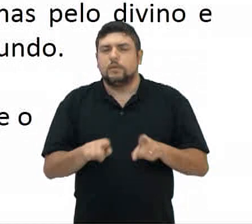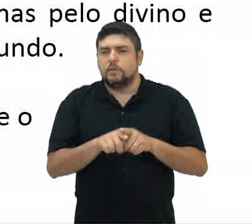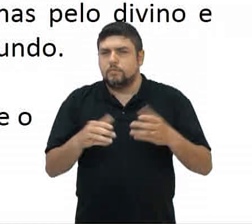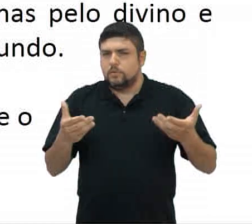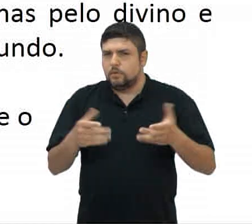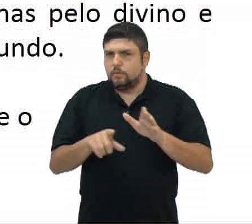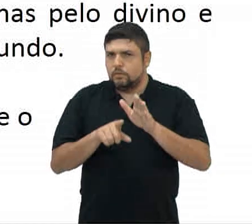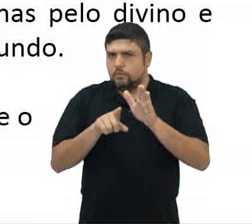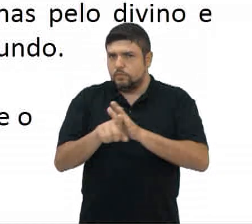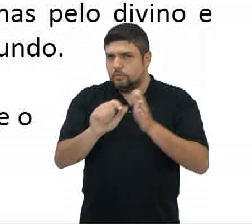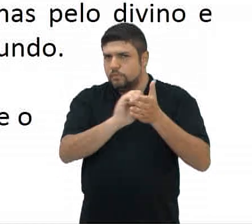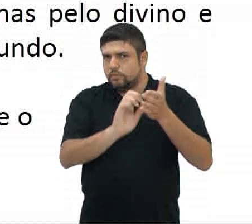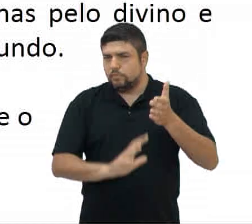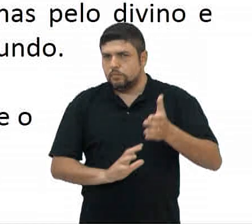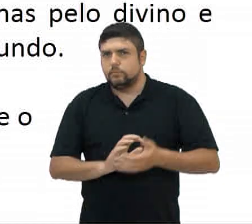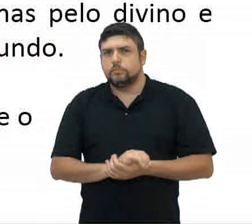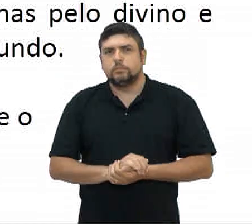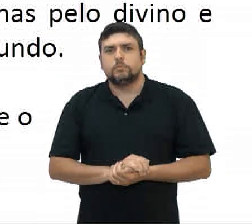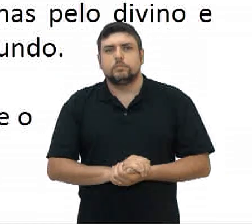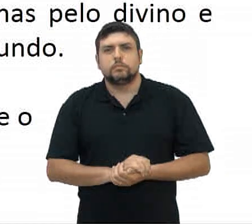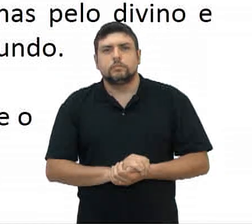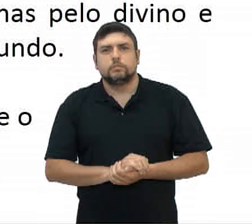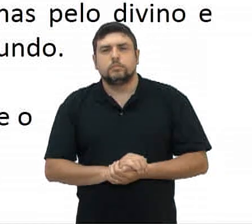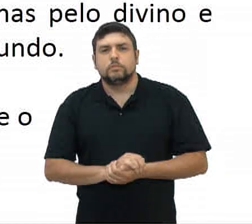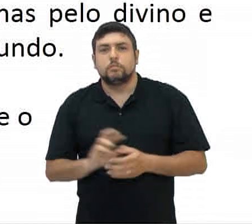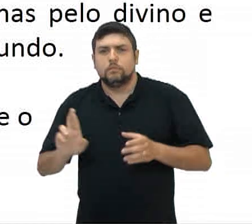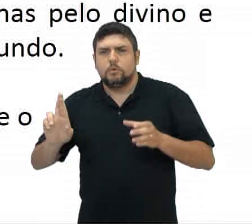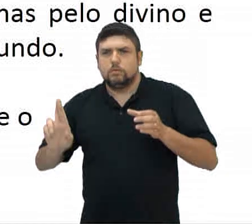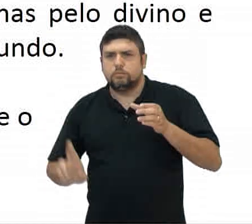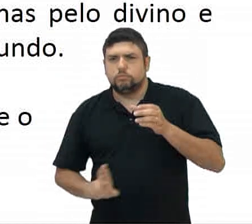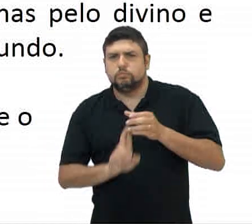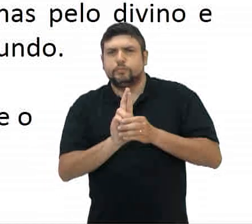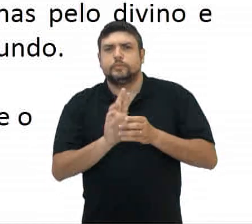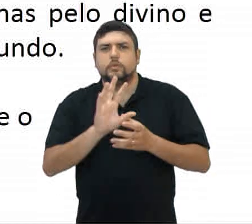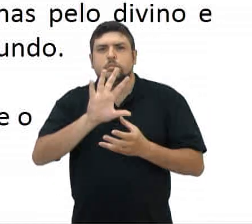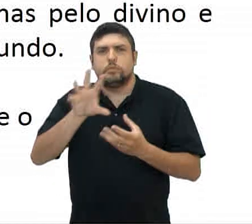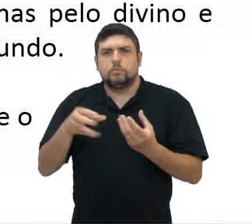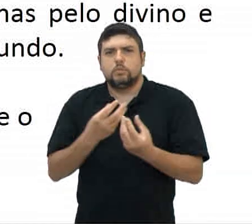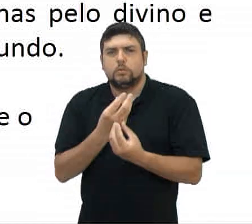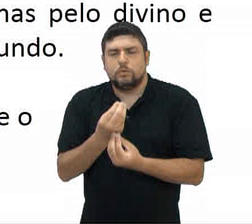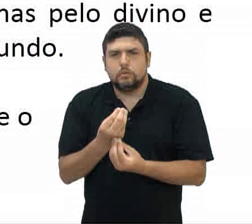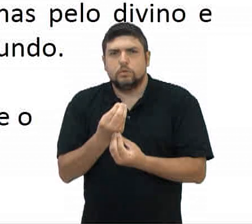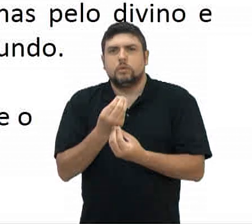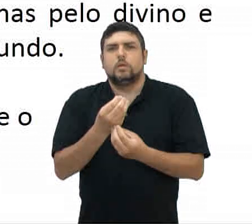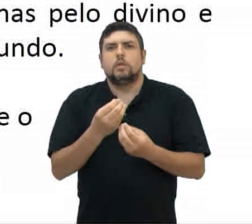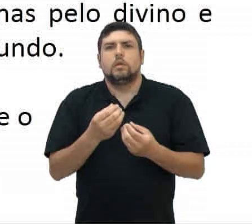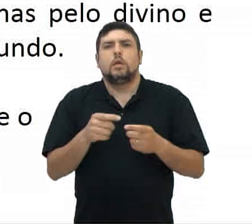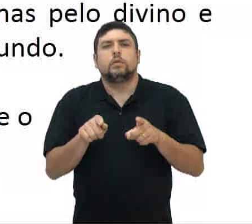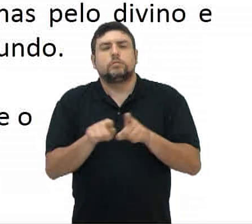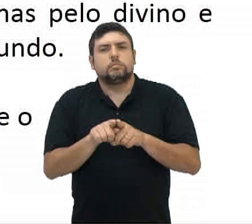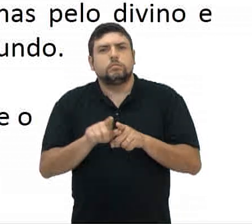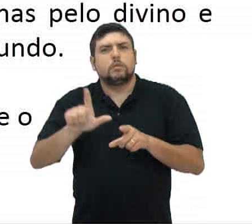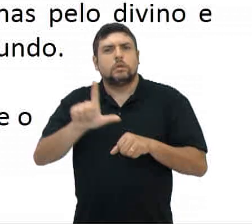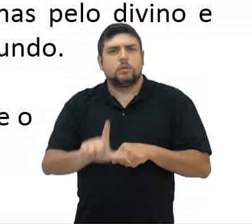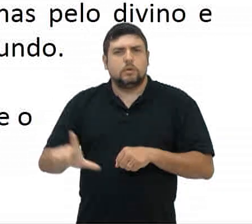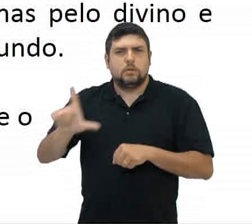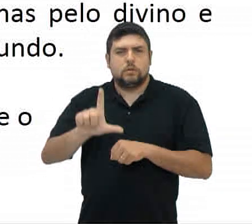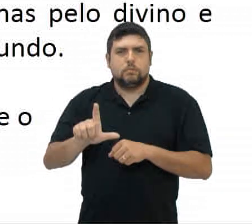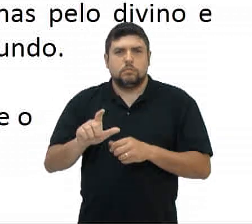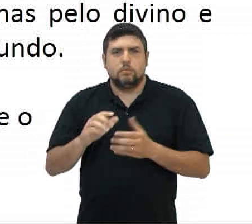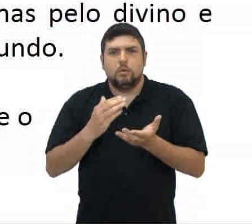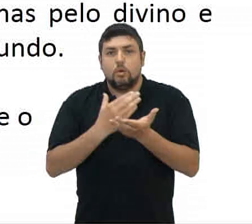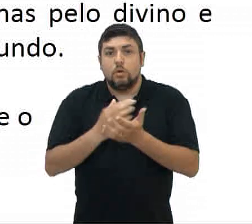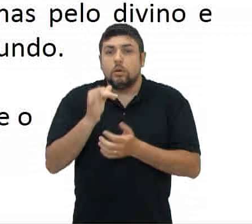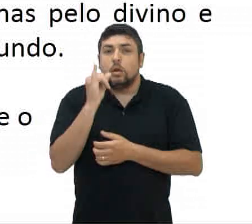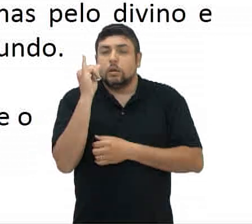aqui. O Renascimento, amplo movimento artístico, literário e científico, expandiu-se da Península Itálica por